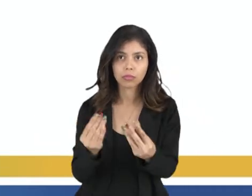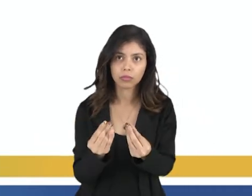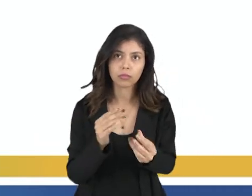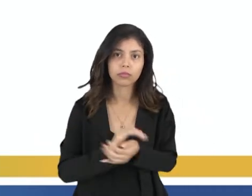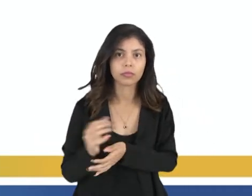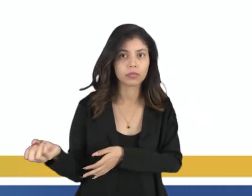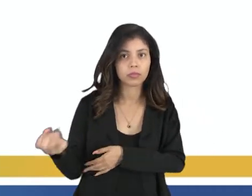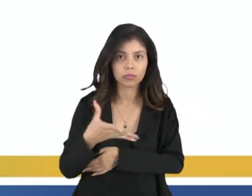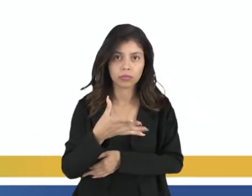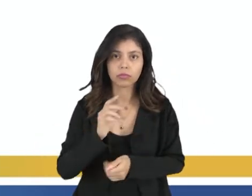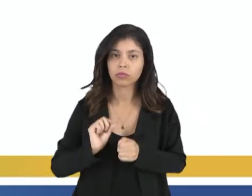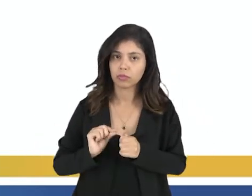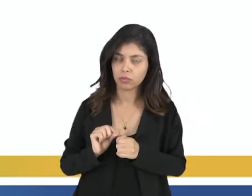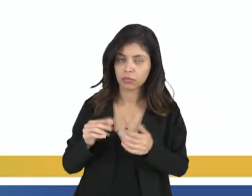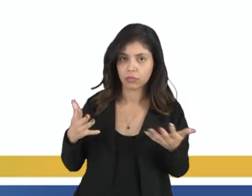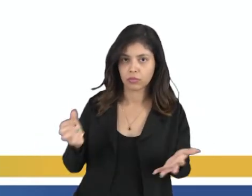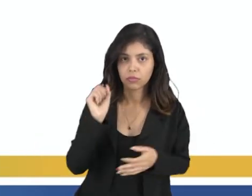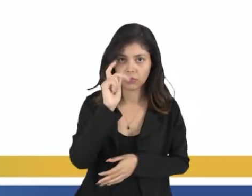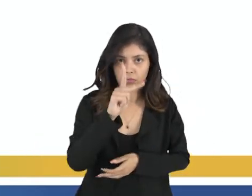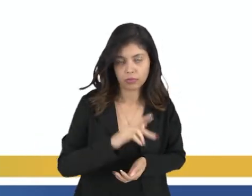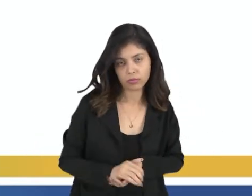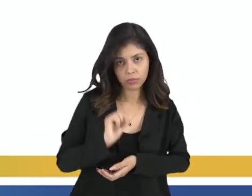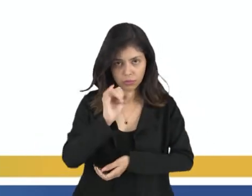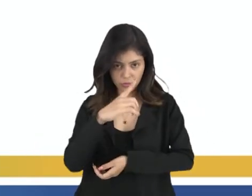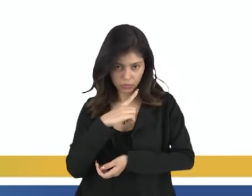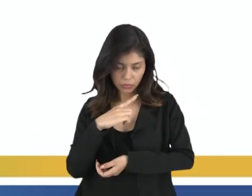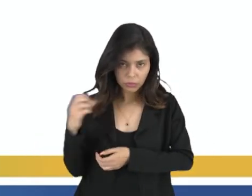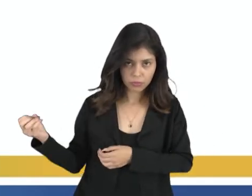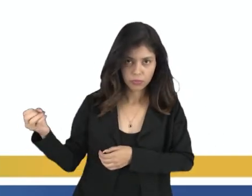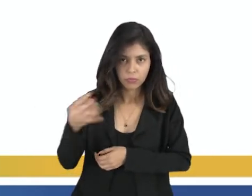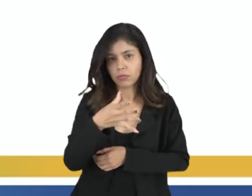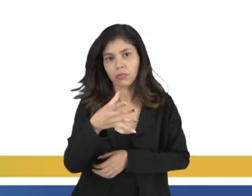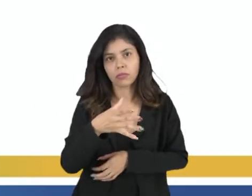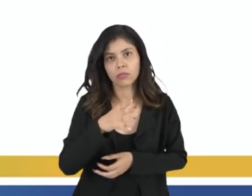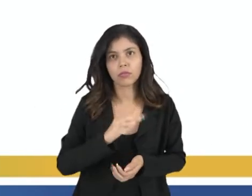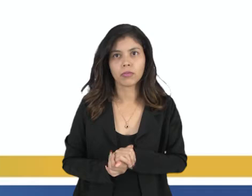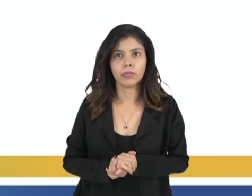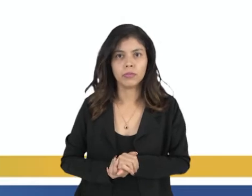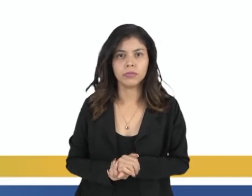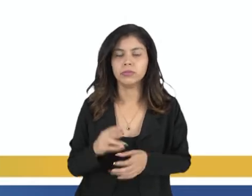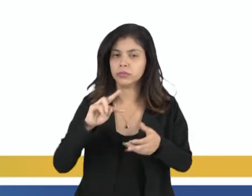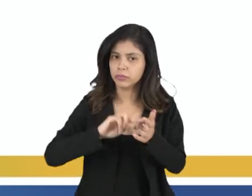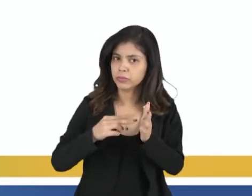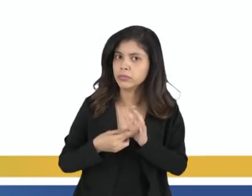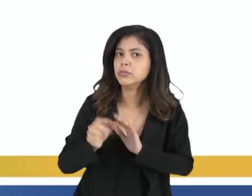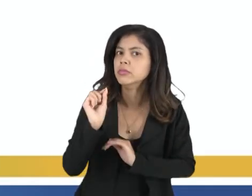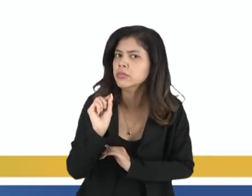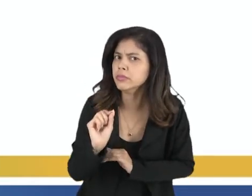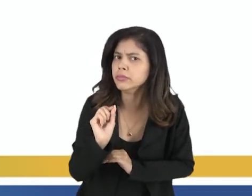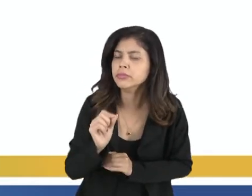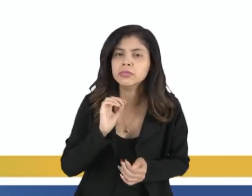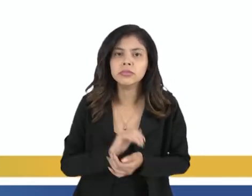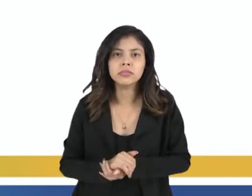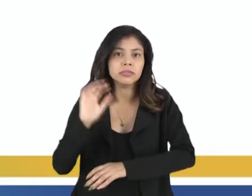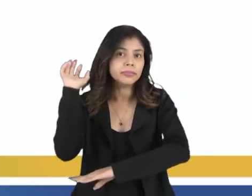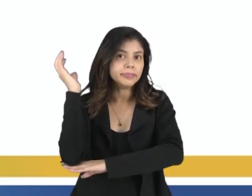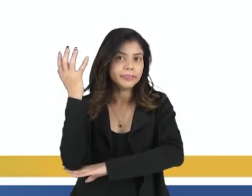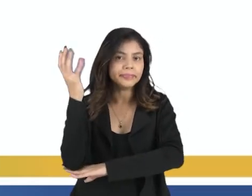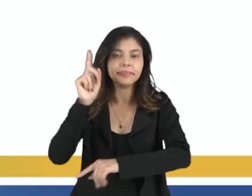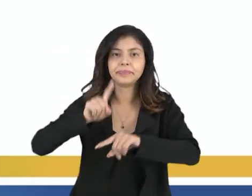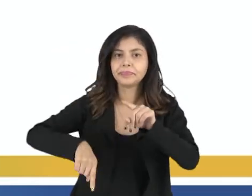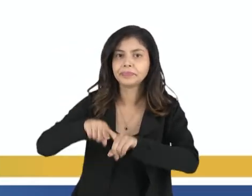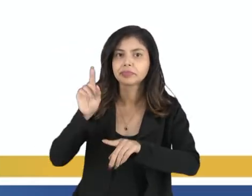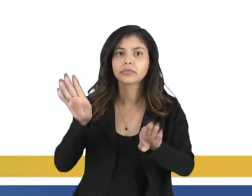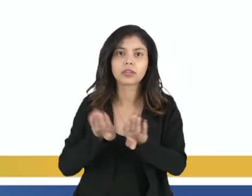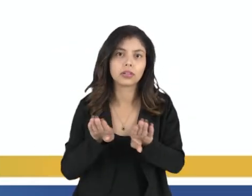sendo formadas, ok? E se tem novas substâncias sendo formadas, significa que a natureza da matéria